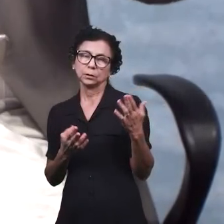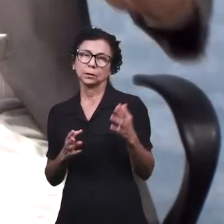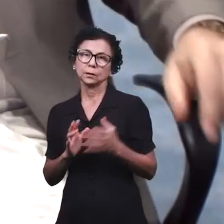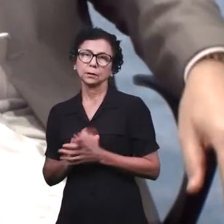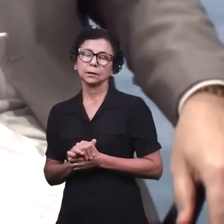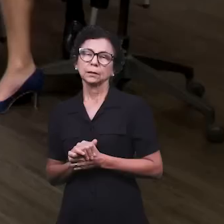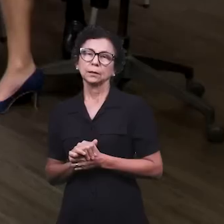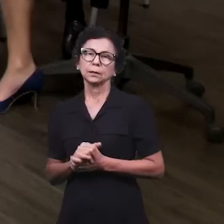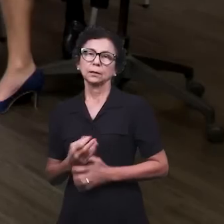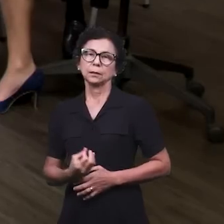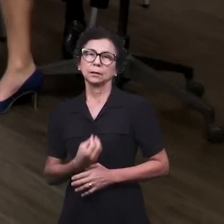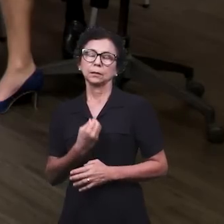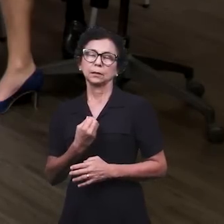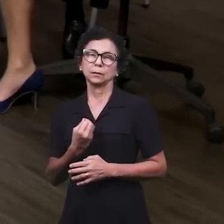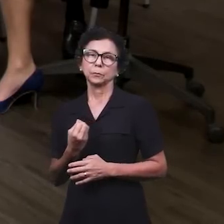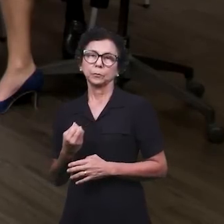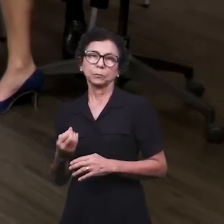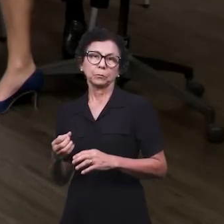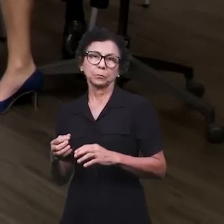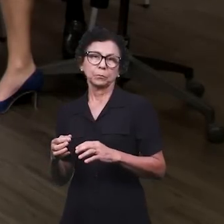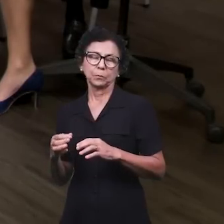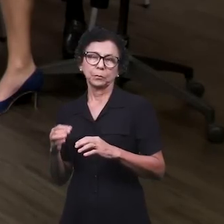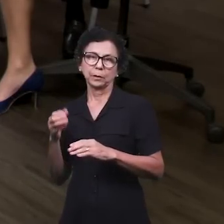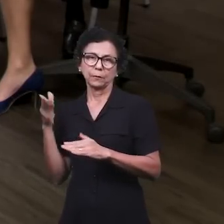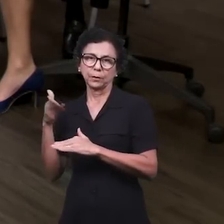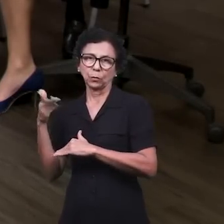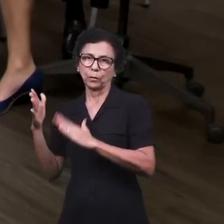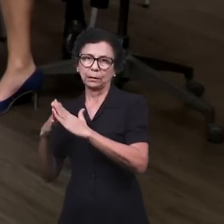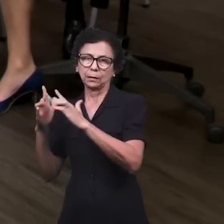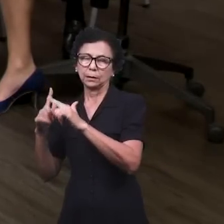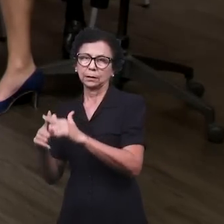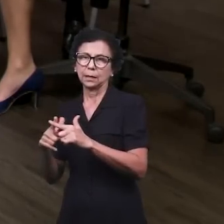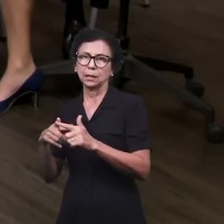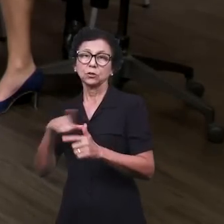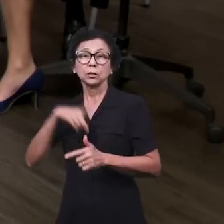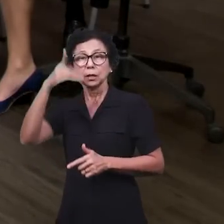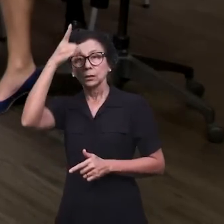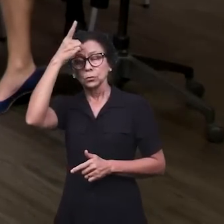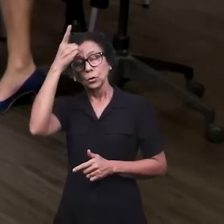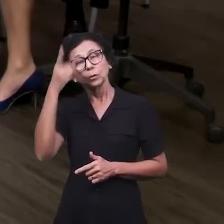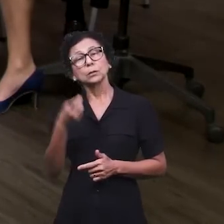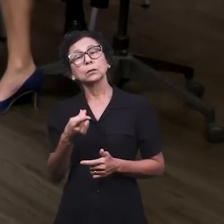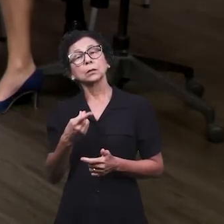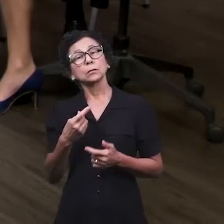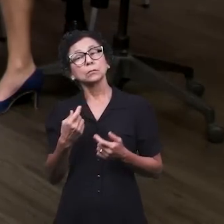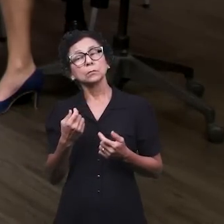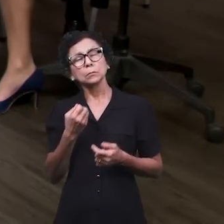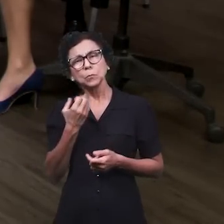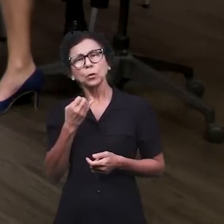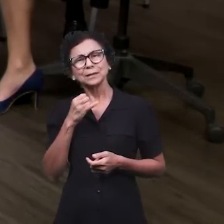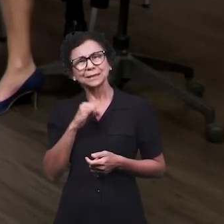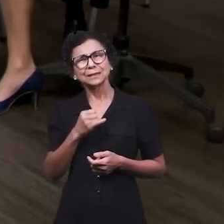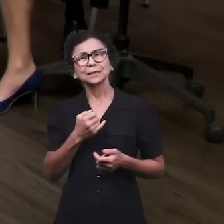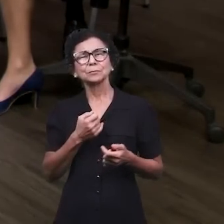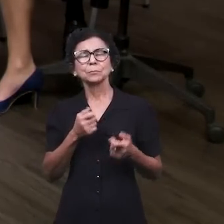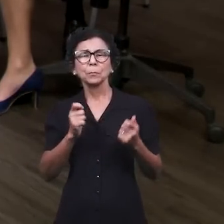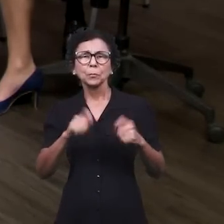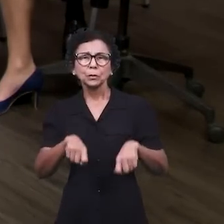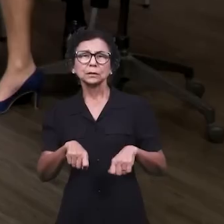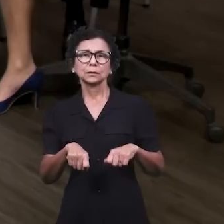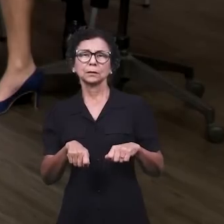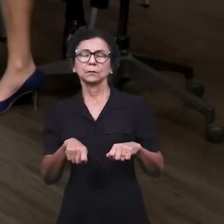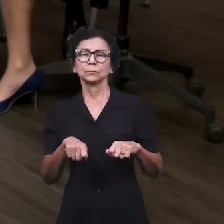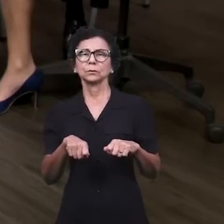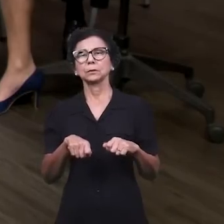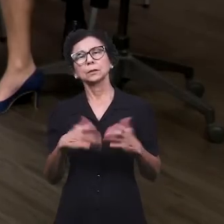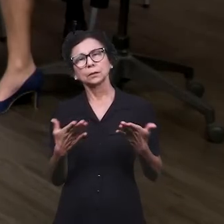seja o dia do grupo dele. Eu tinha uma irmã na igreja de Vila Velha 1, ela ia todas as reuniões, né, que a